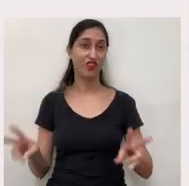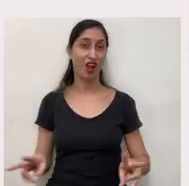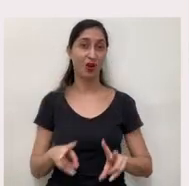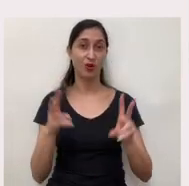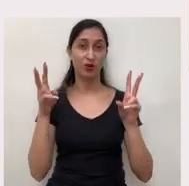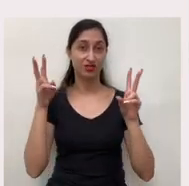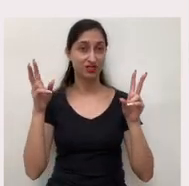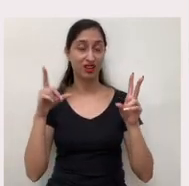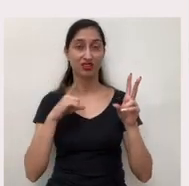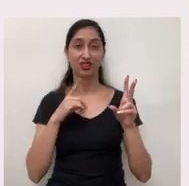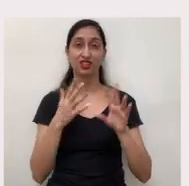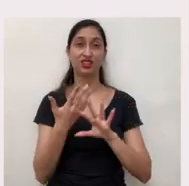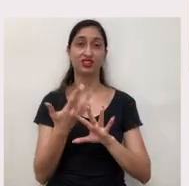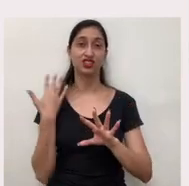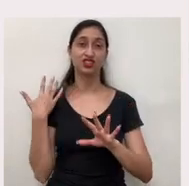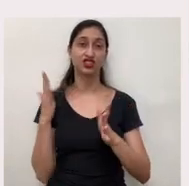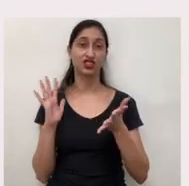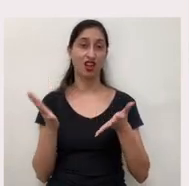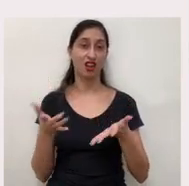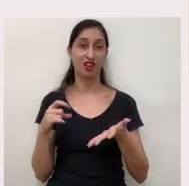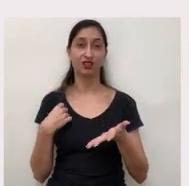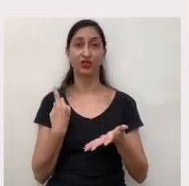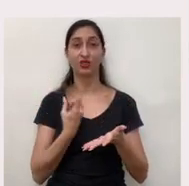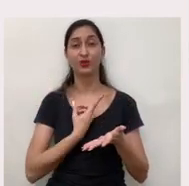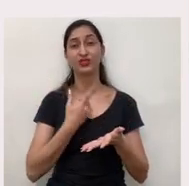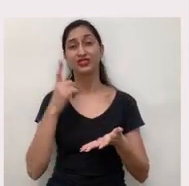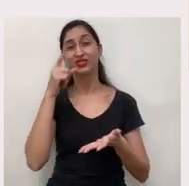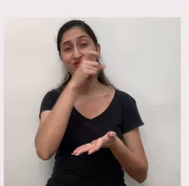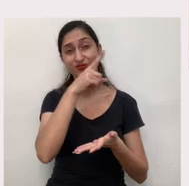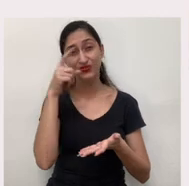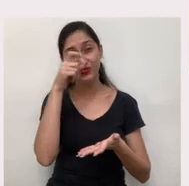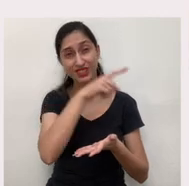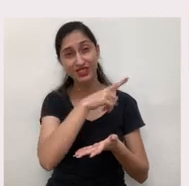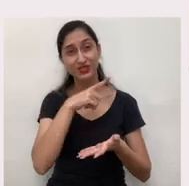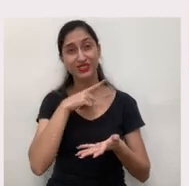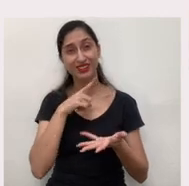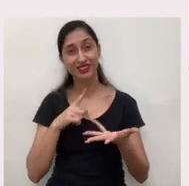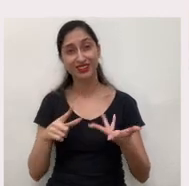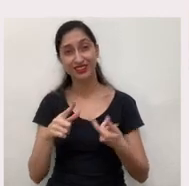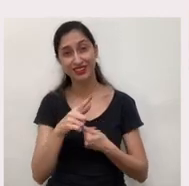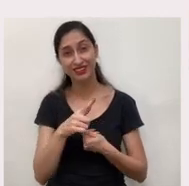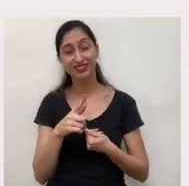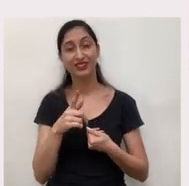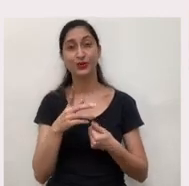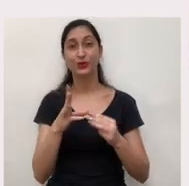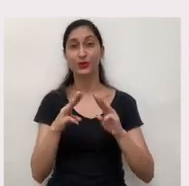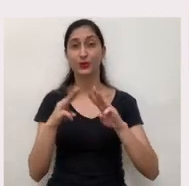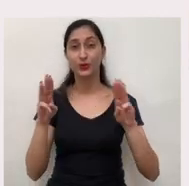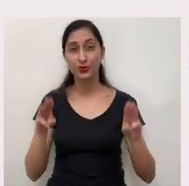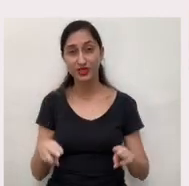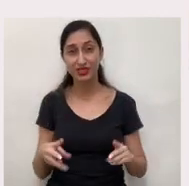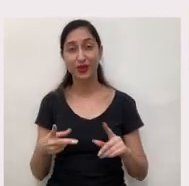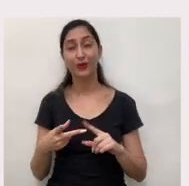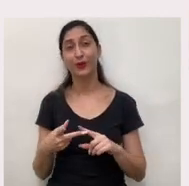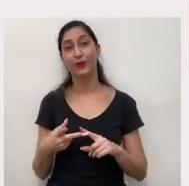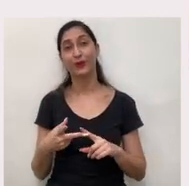que tinham, assim, né, e a gente custou para poder ter, assim, né, um circuito de museus